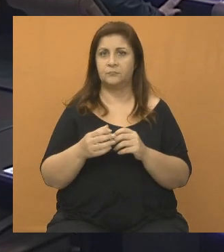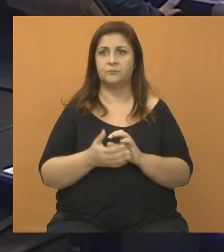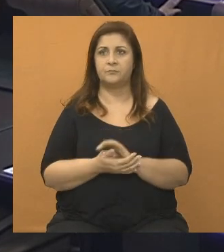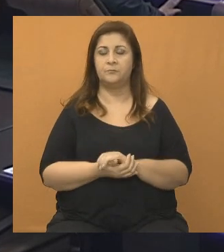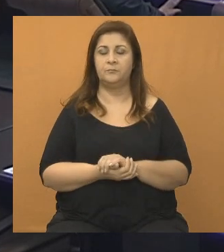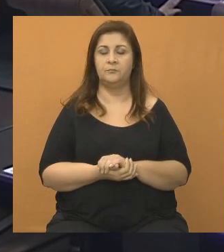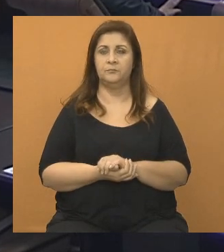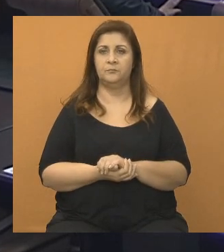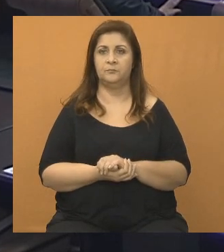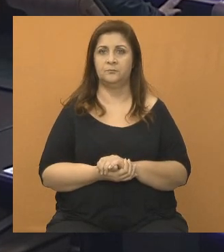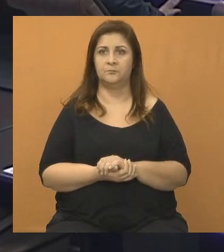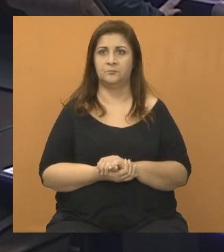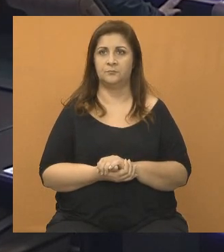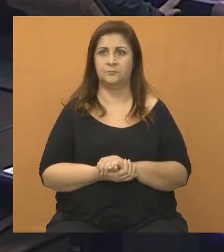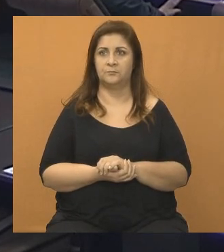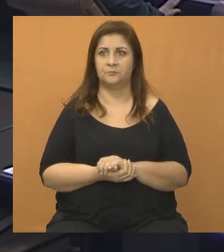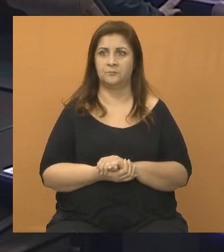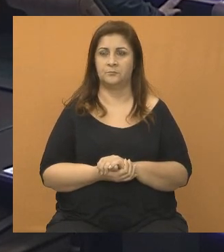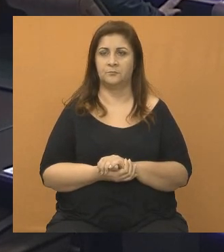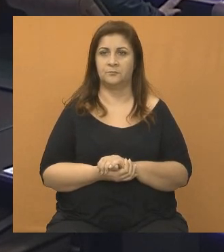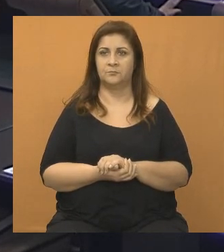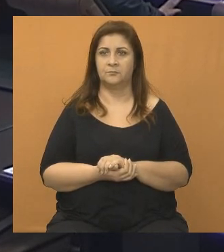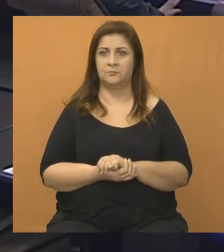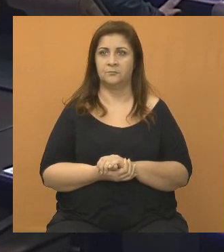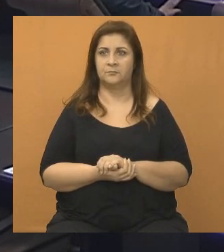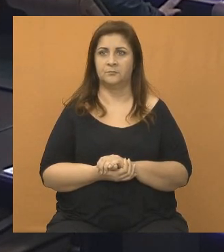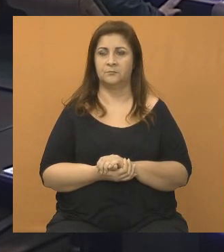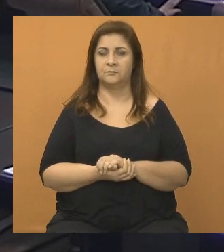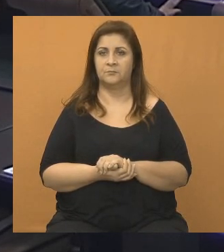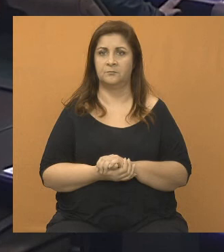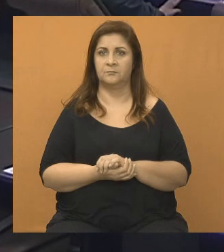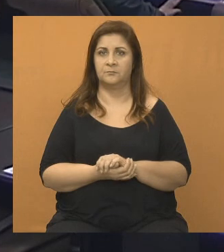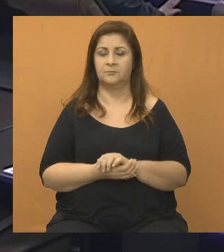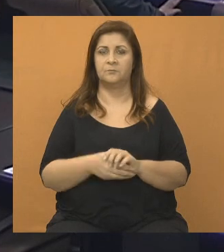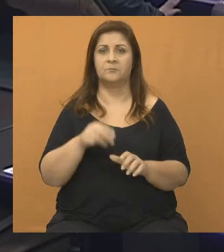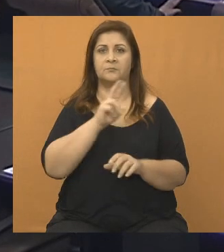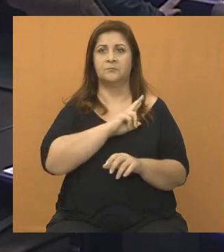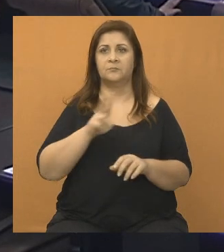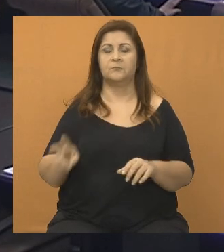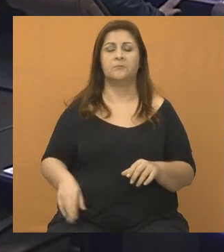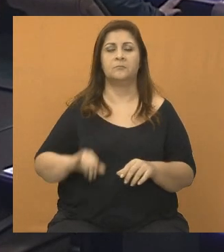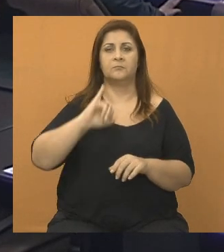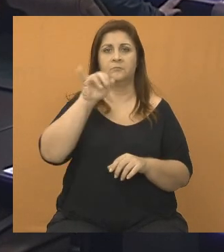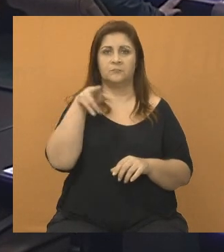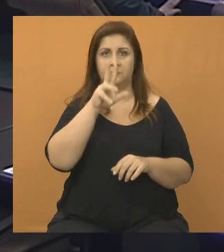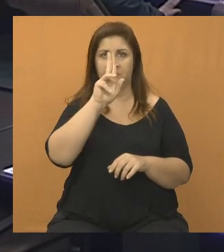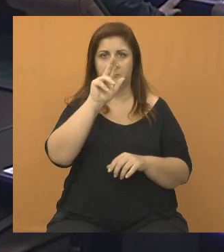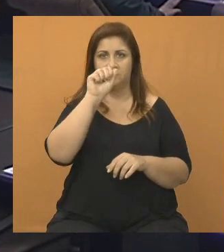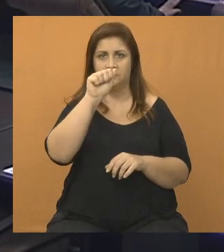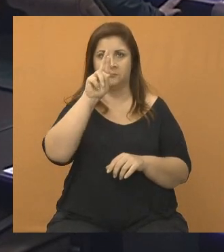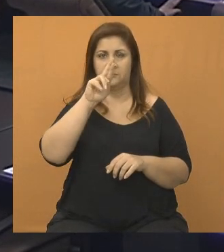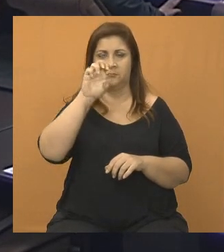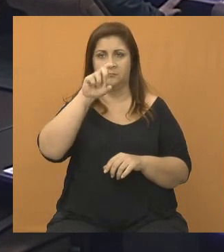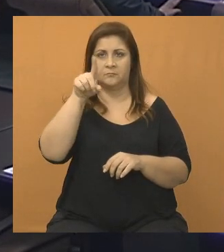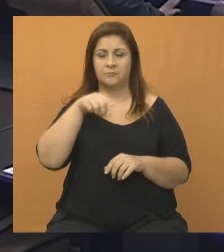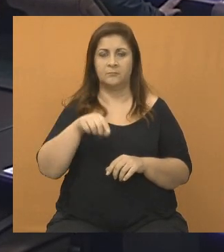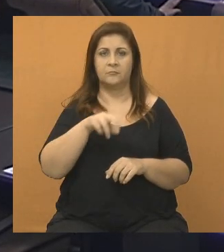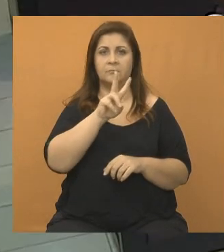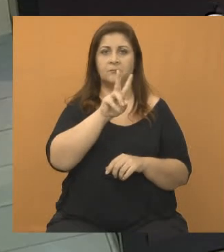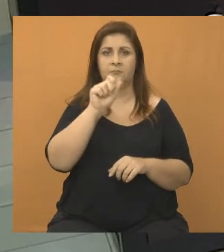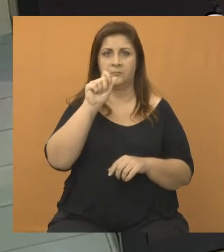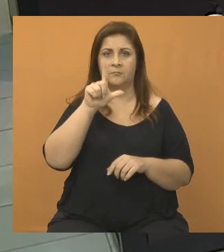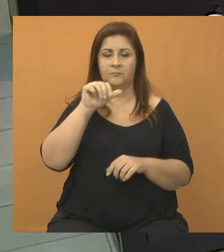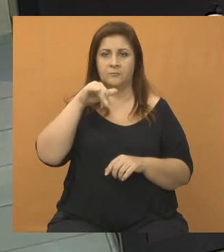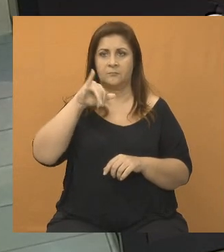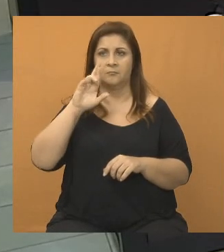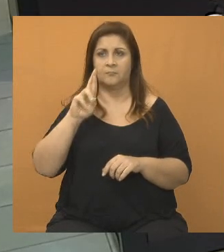e Finanças e Orçamento desta casa, ao vereador Juarez Araújo, Valmir do Parque Minha Lua, Fernando da